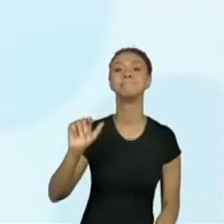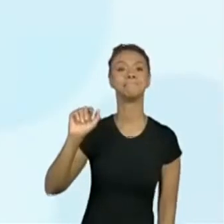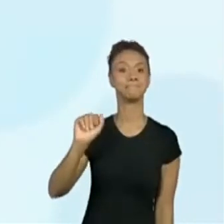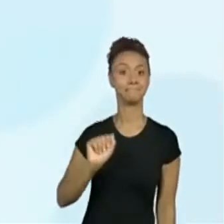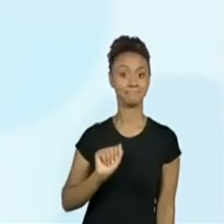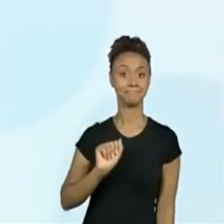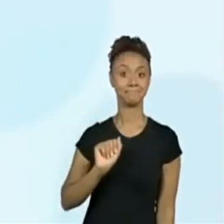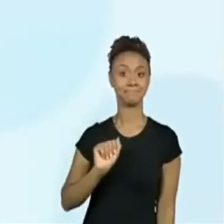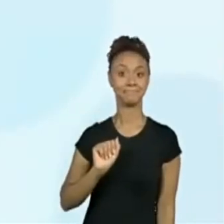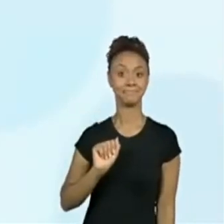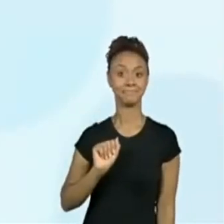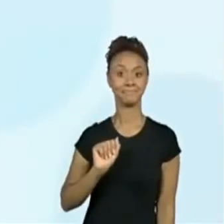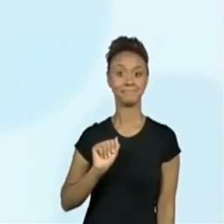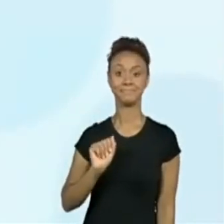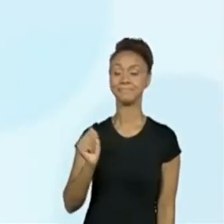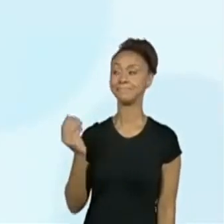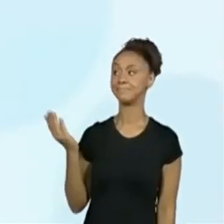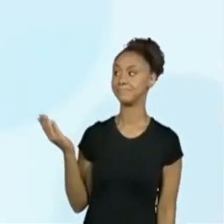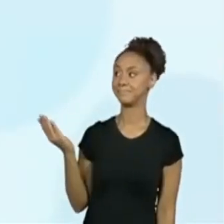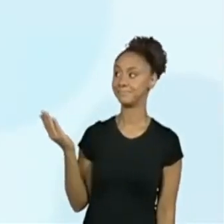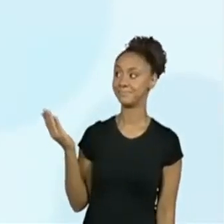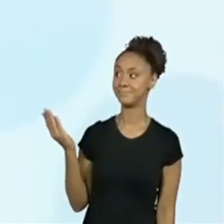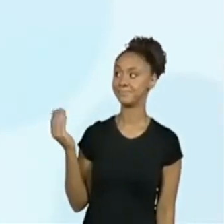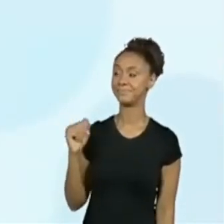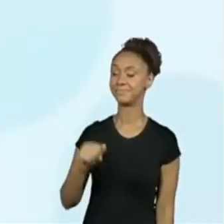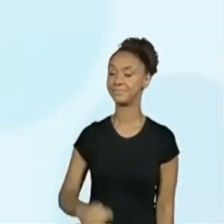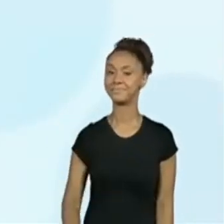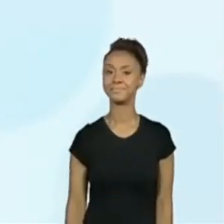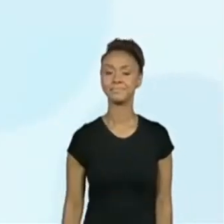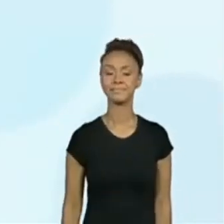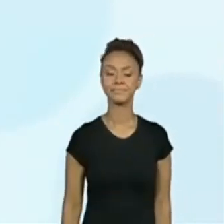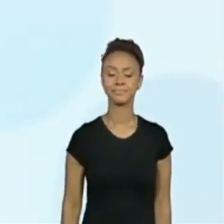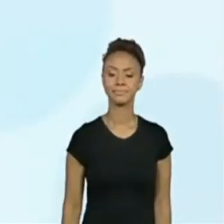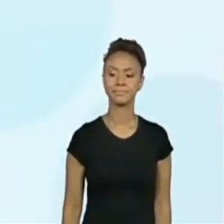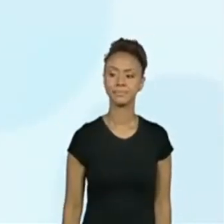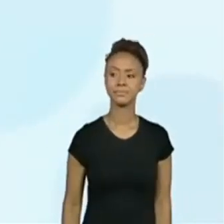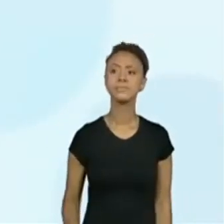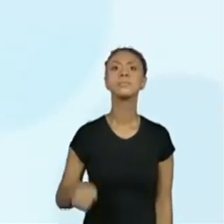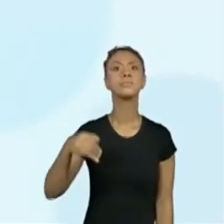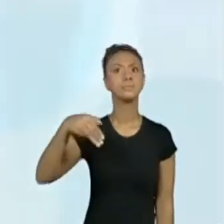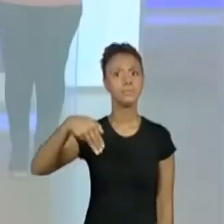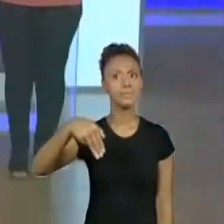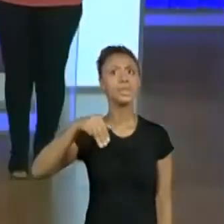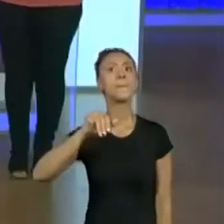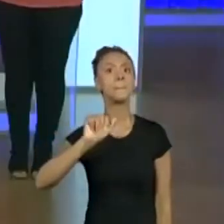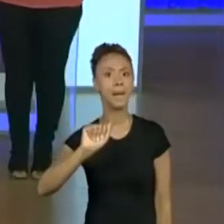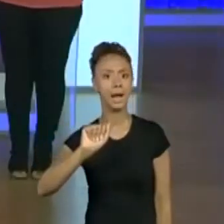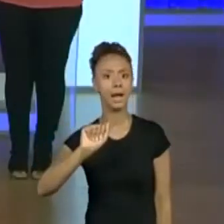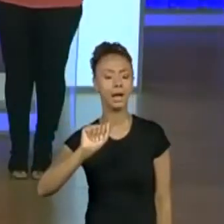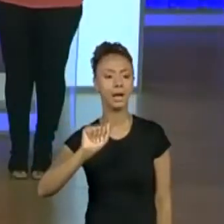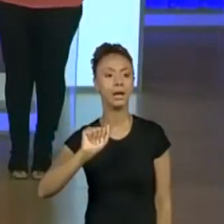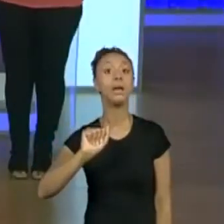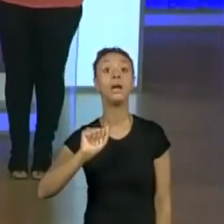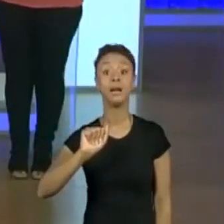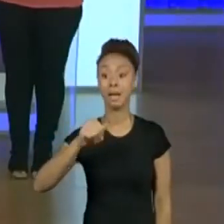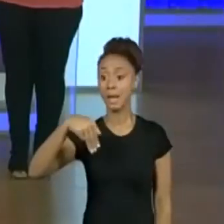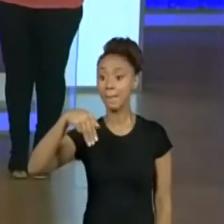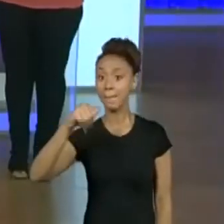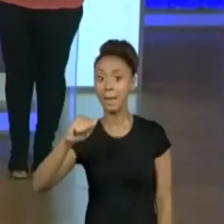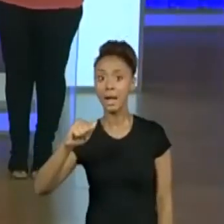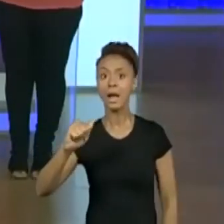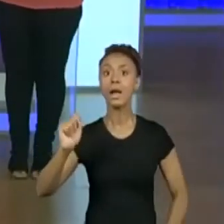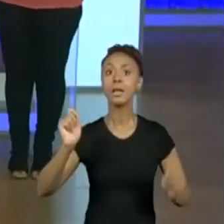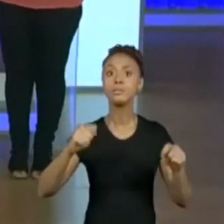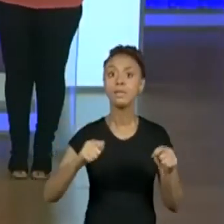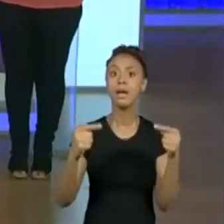A. O Má, eu posso usar o Má do Macaco? E o Má do Macarrão, que você acabou de escrever. E o Má